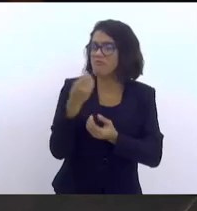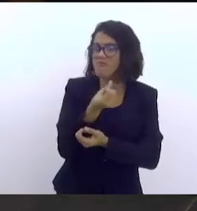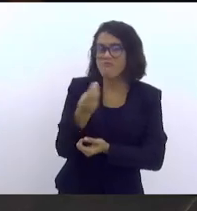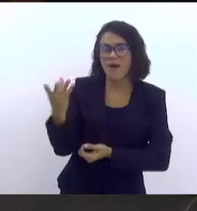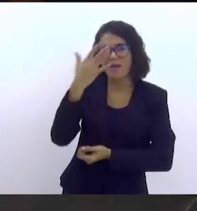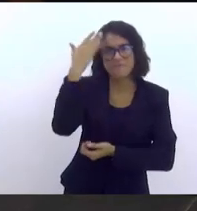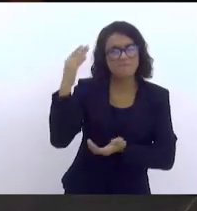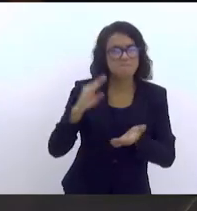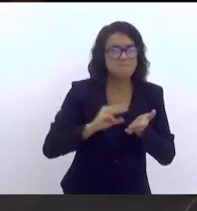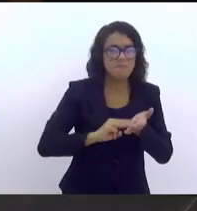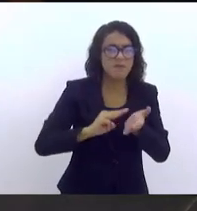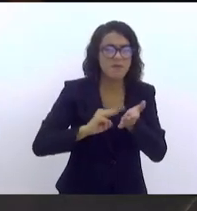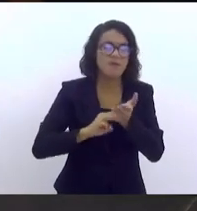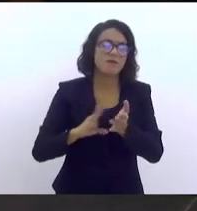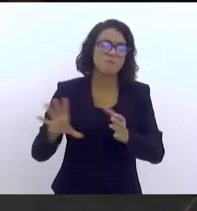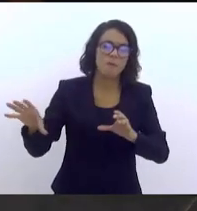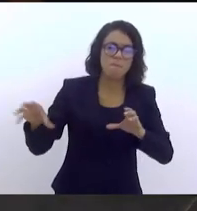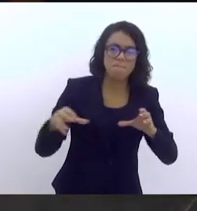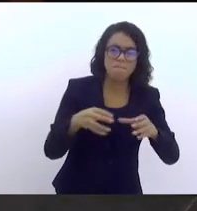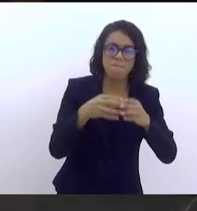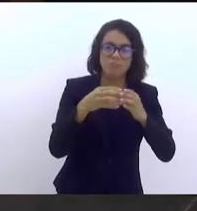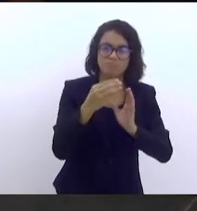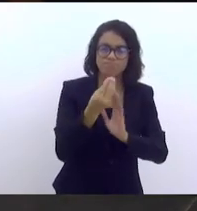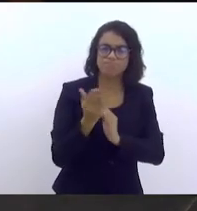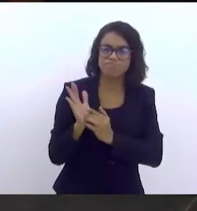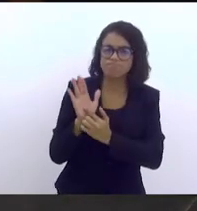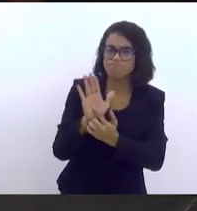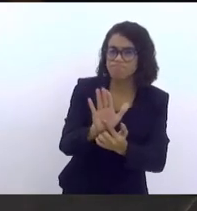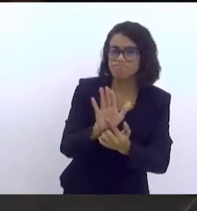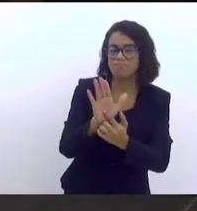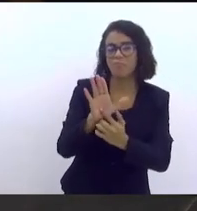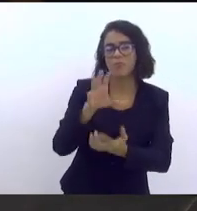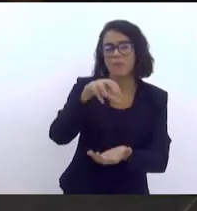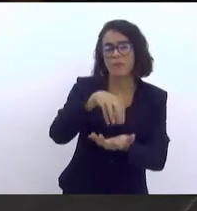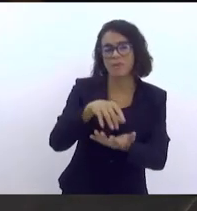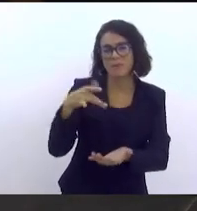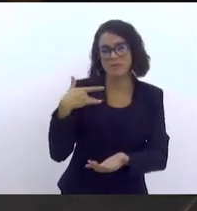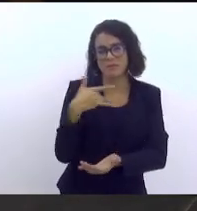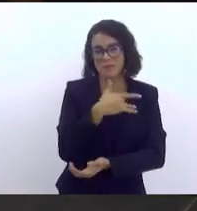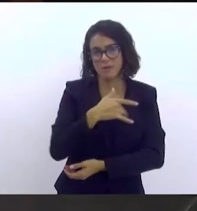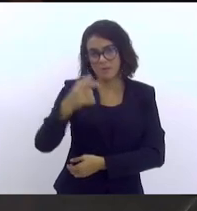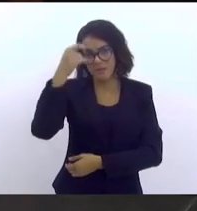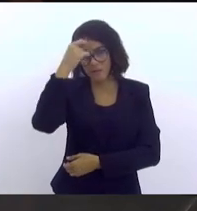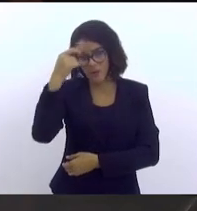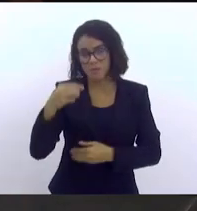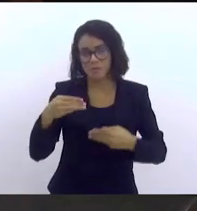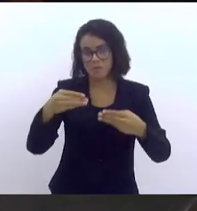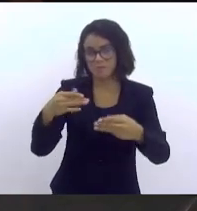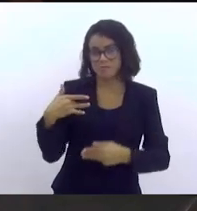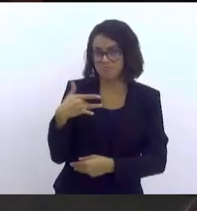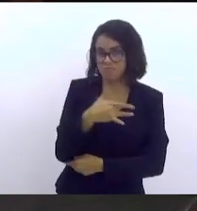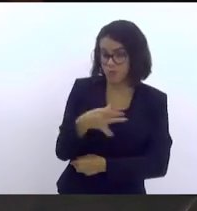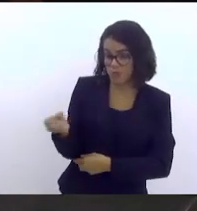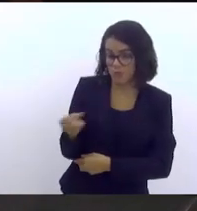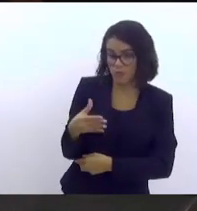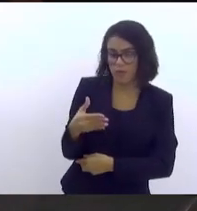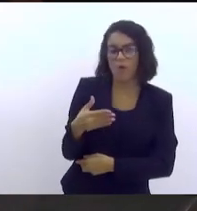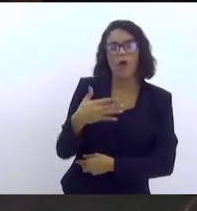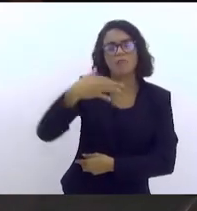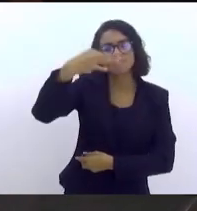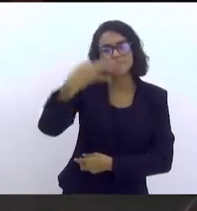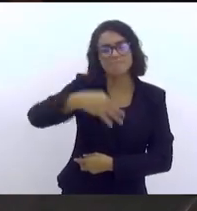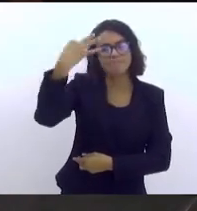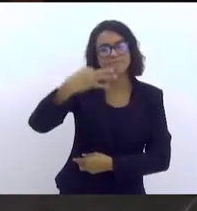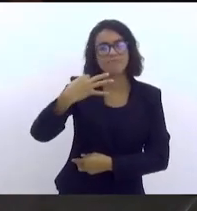vários membros dessa rede que já foi apresentado ao departamento de saúde mental do atual Ministério da Saúde afirmando